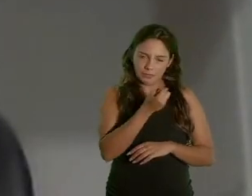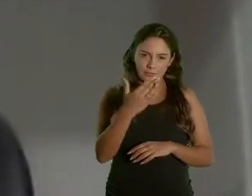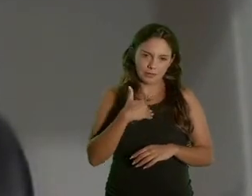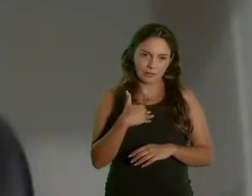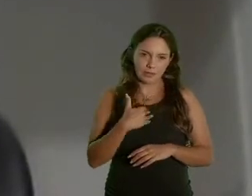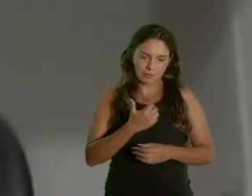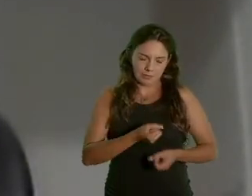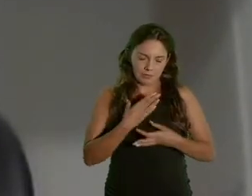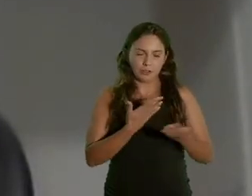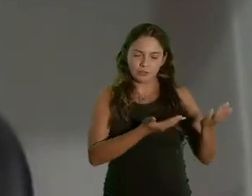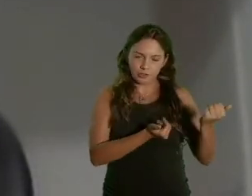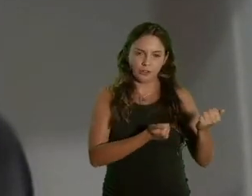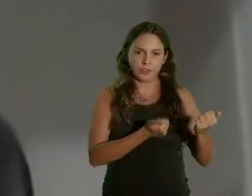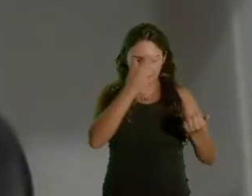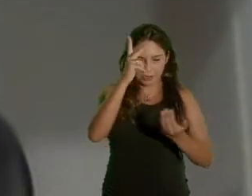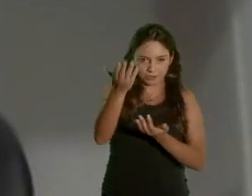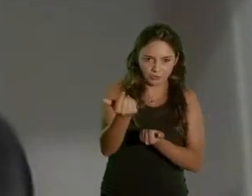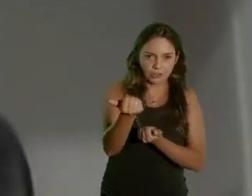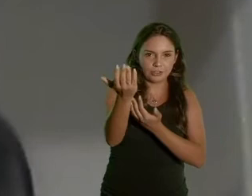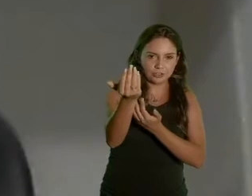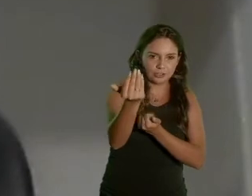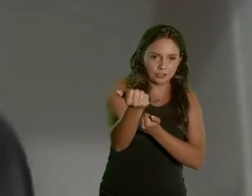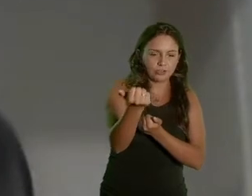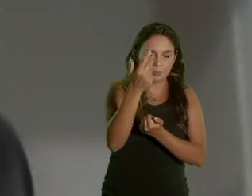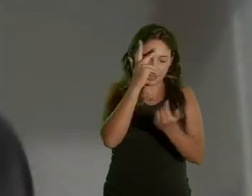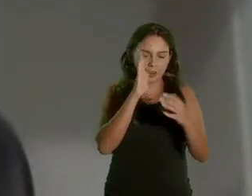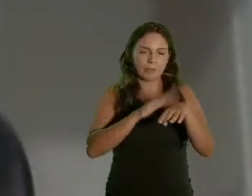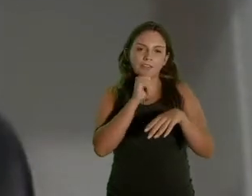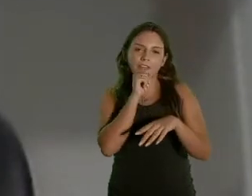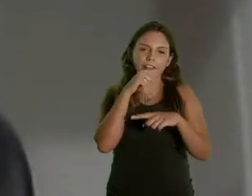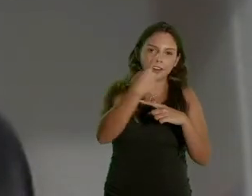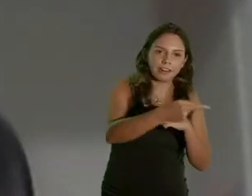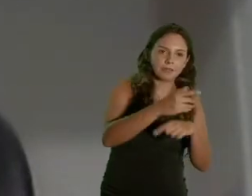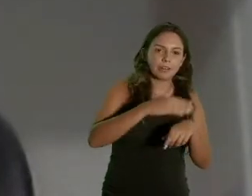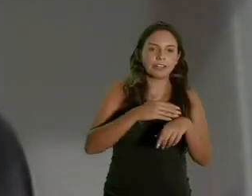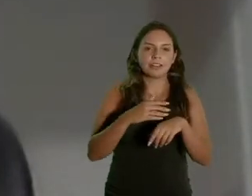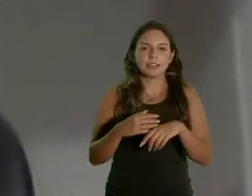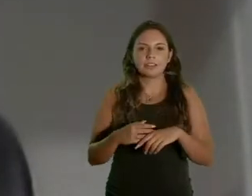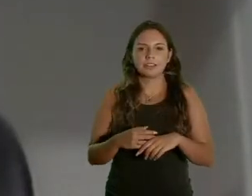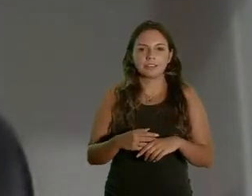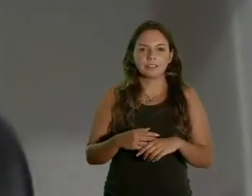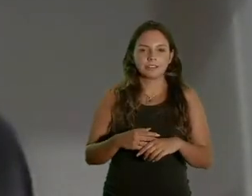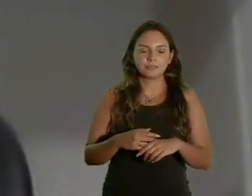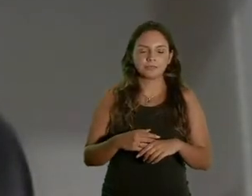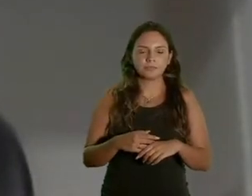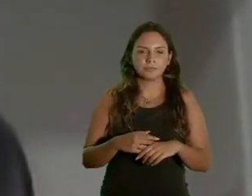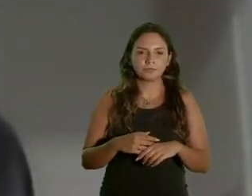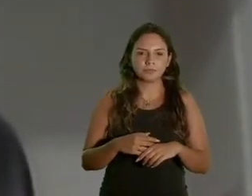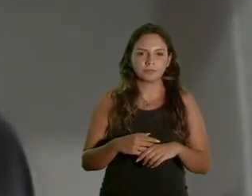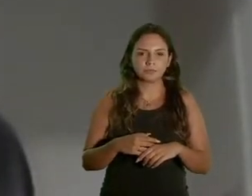minha poesia, de jovem para jovem, de jovem para adulto, de jovem para idoso. A poesia que um